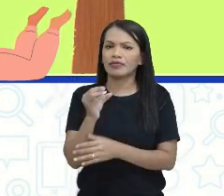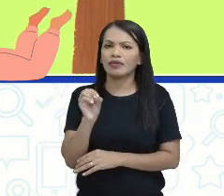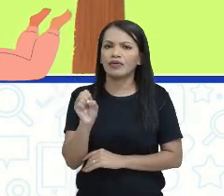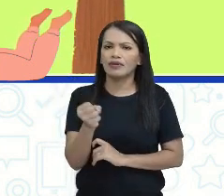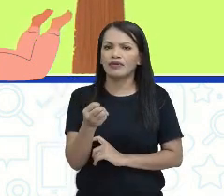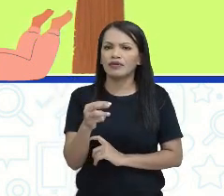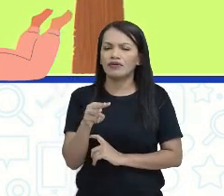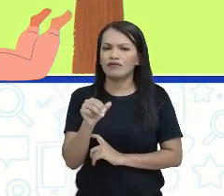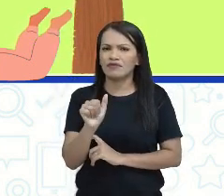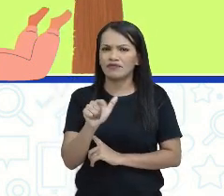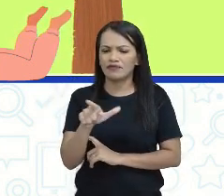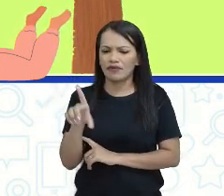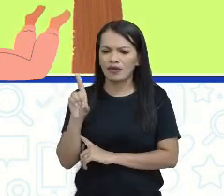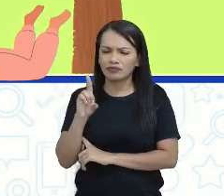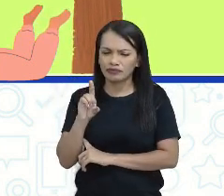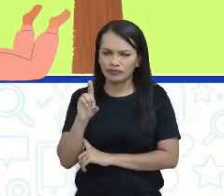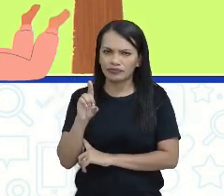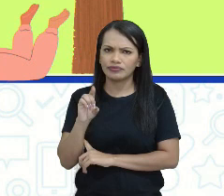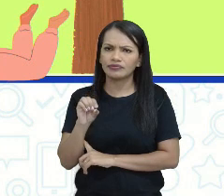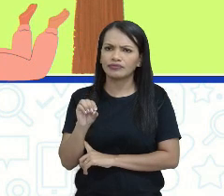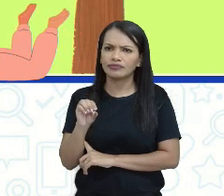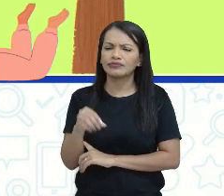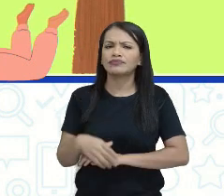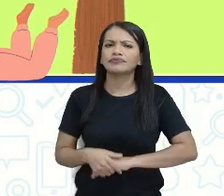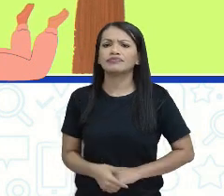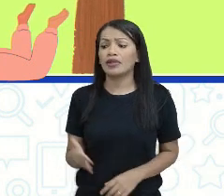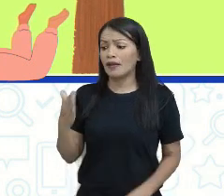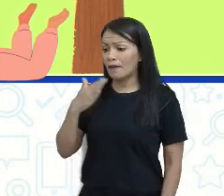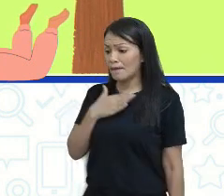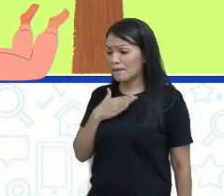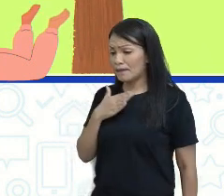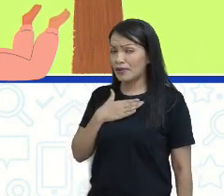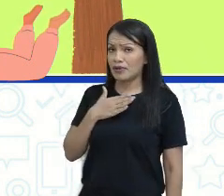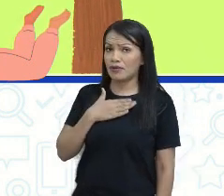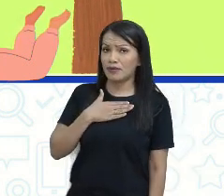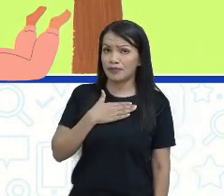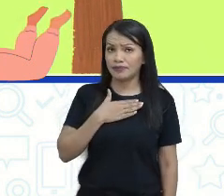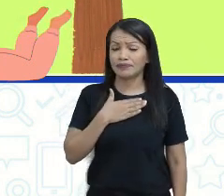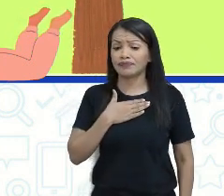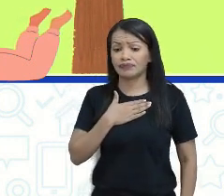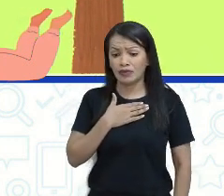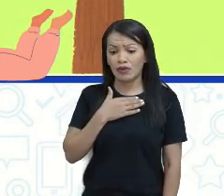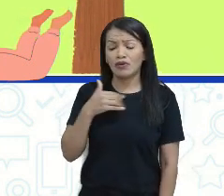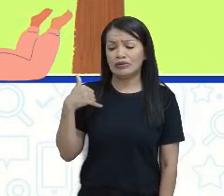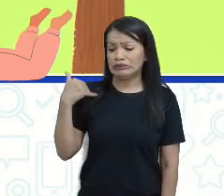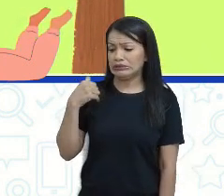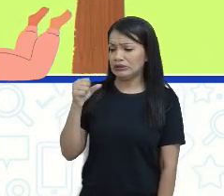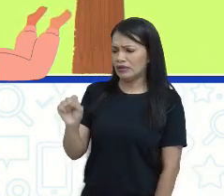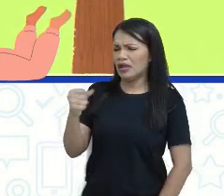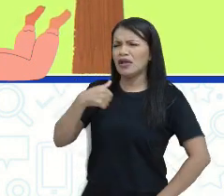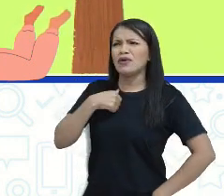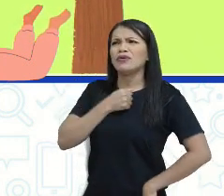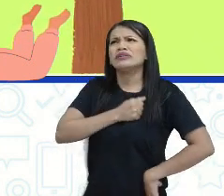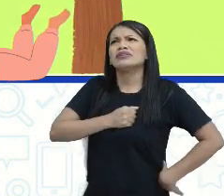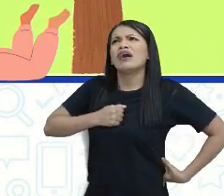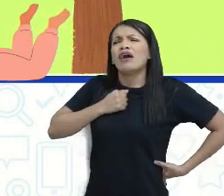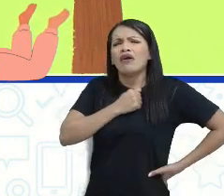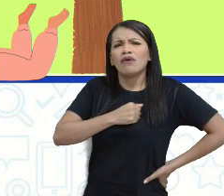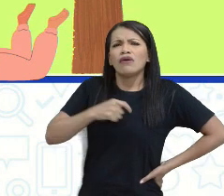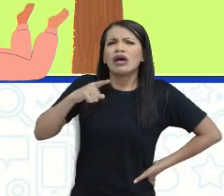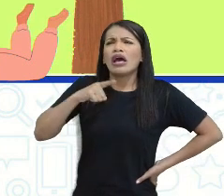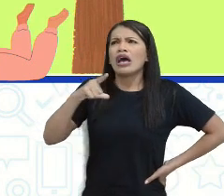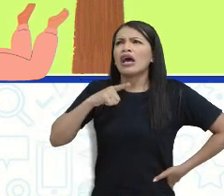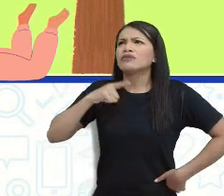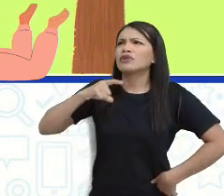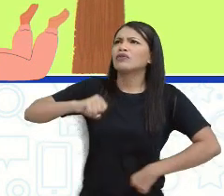modernista contestador. Ó, Meus 8 anos, de Casimiro de Abreu. Oh, que saudades que tenho da aurora